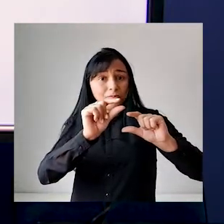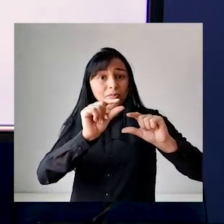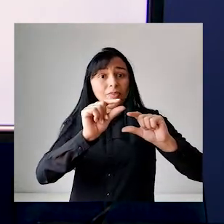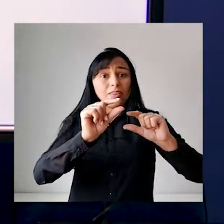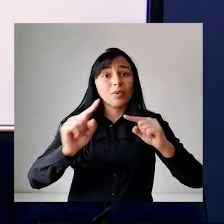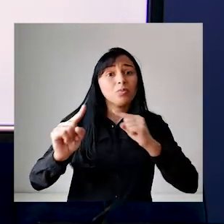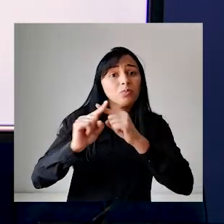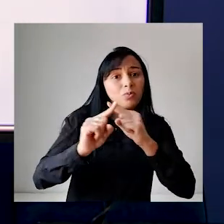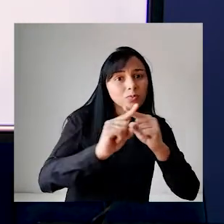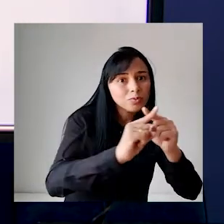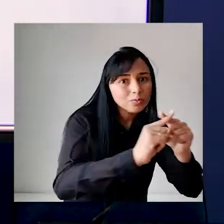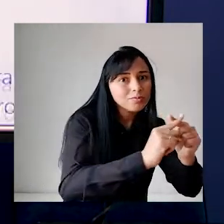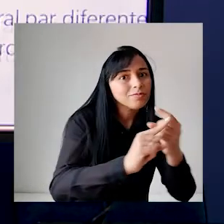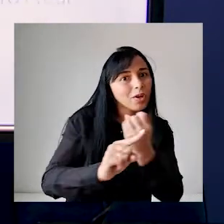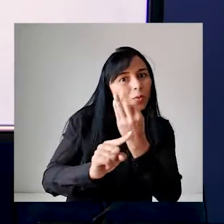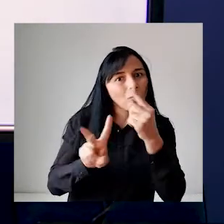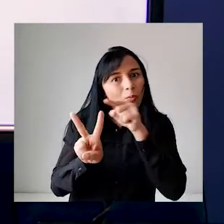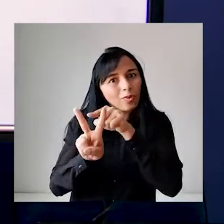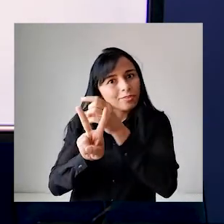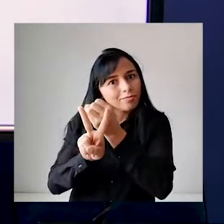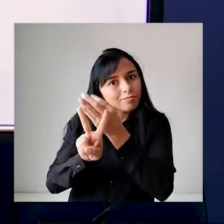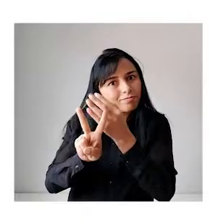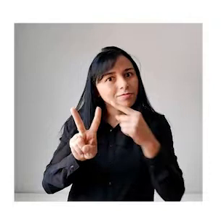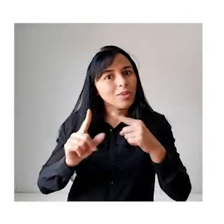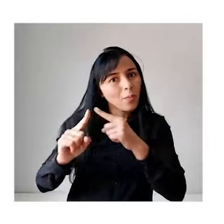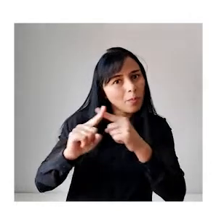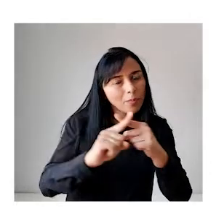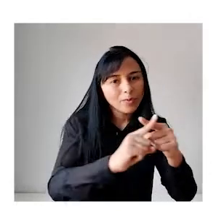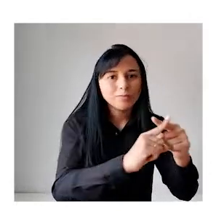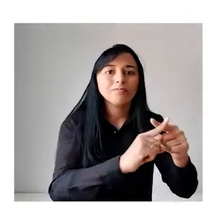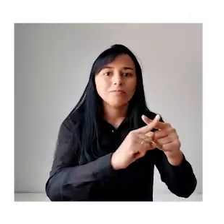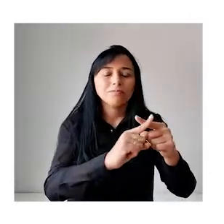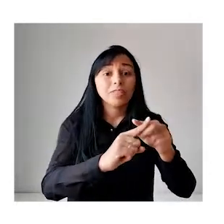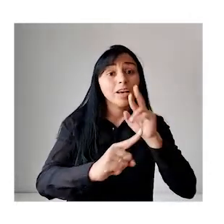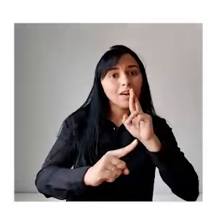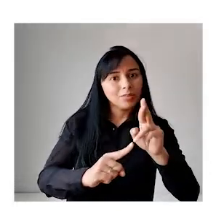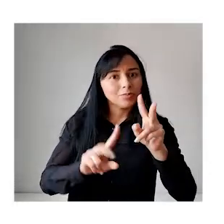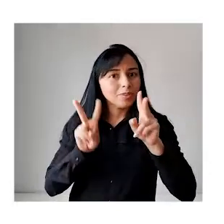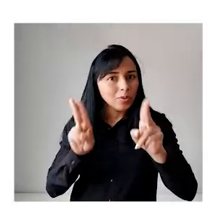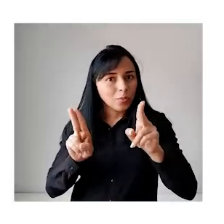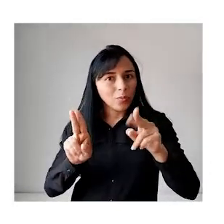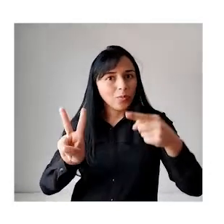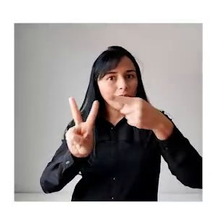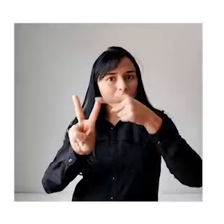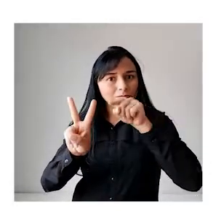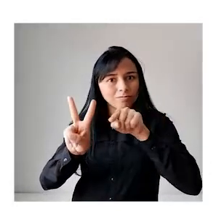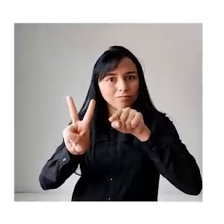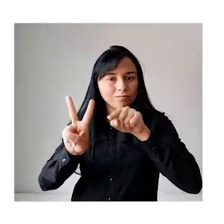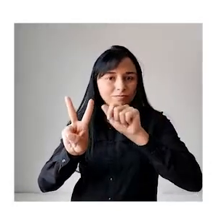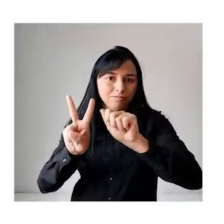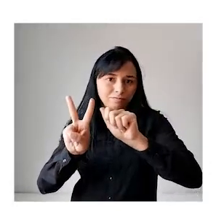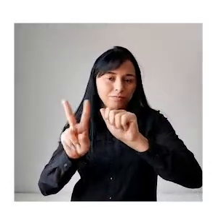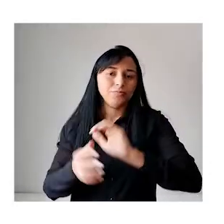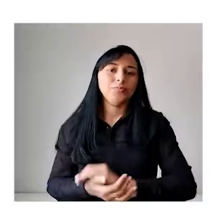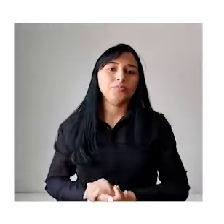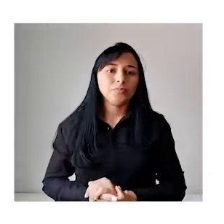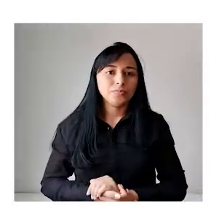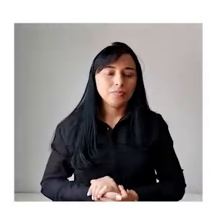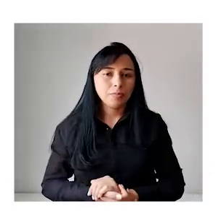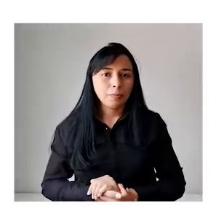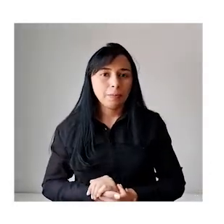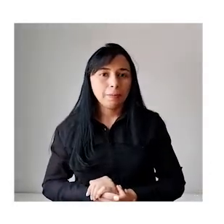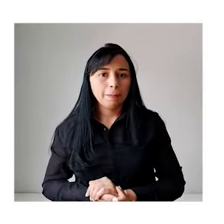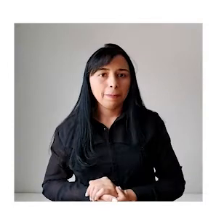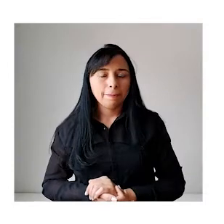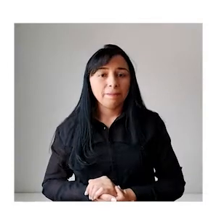dentro aqui da raiz. Quando o número real A é negativo, ou seja, essa parte de dentro é um